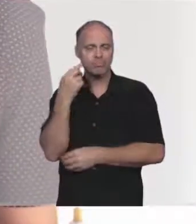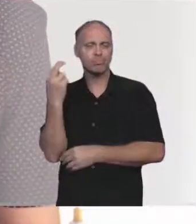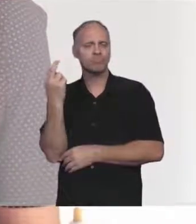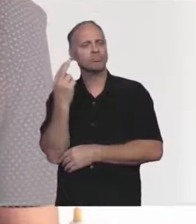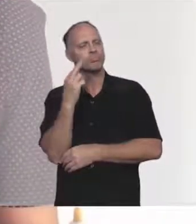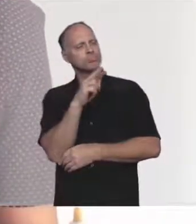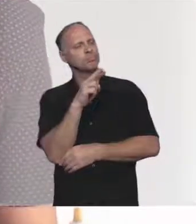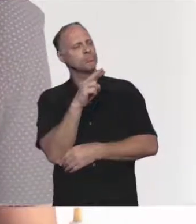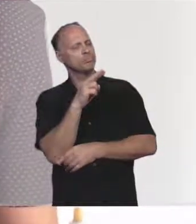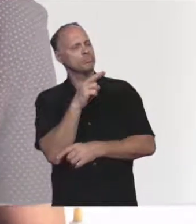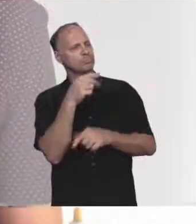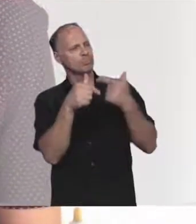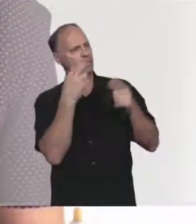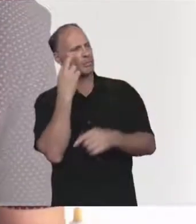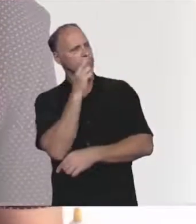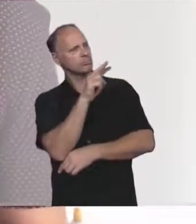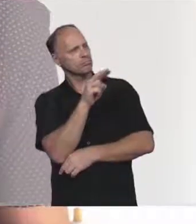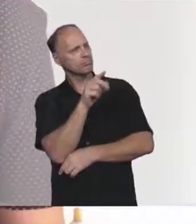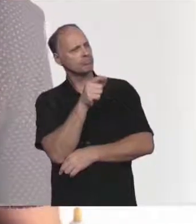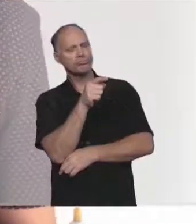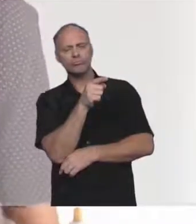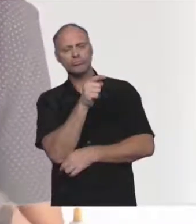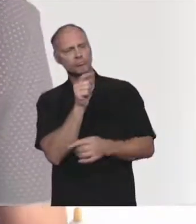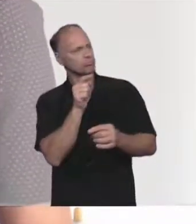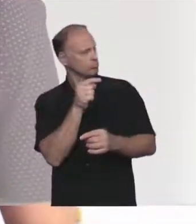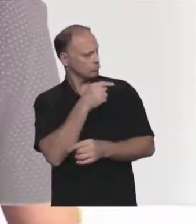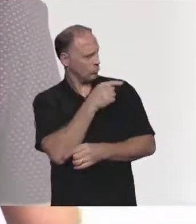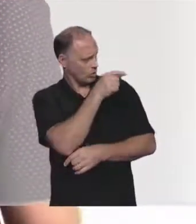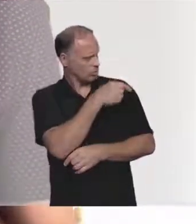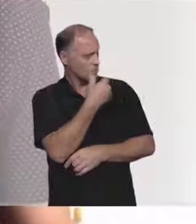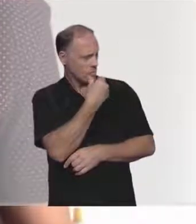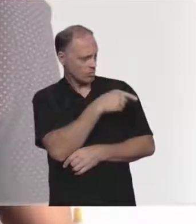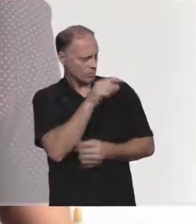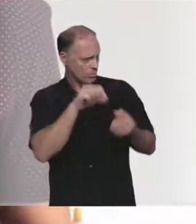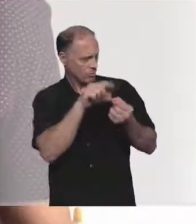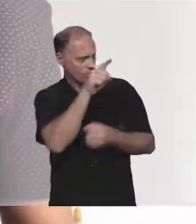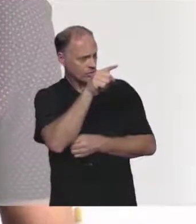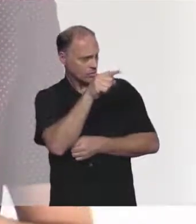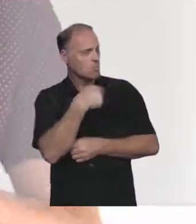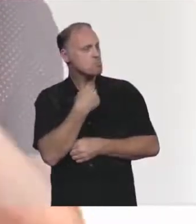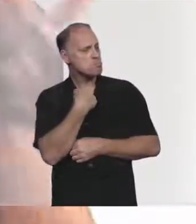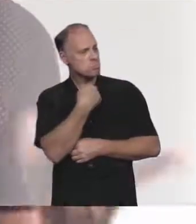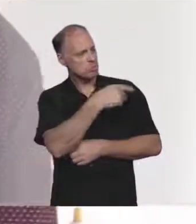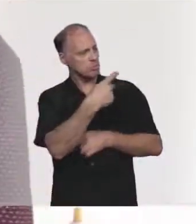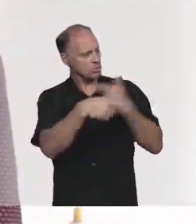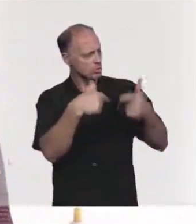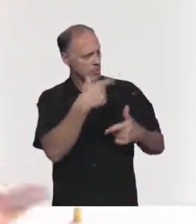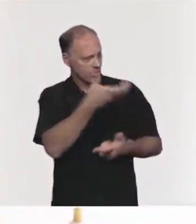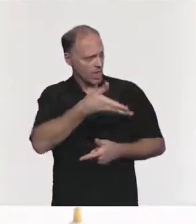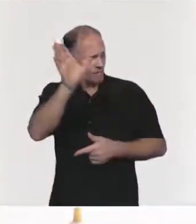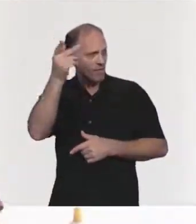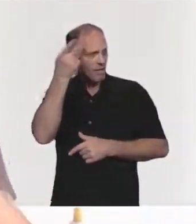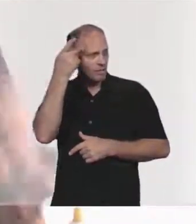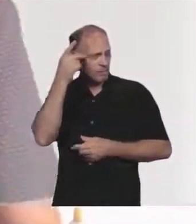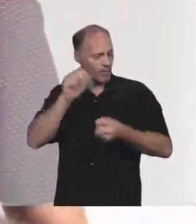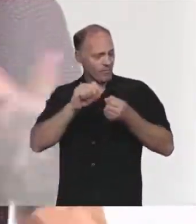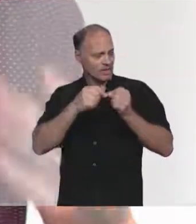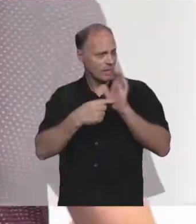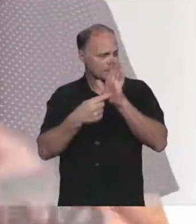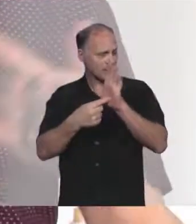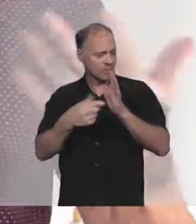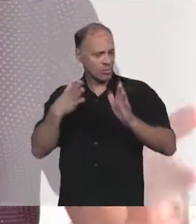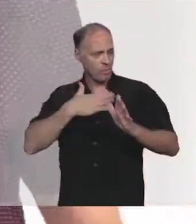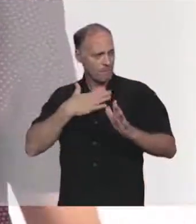viu o trabalho e entrou em contato comigo. Gostei do teu trabalho, não quer ir para São Paulo fazer uma exposição lá no